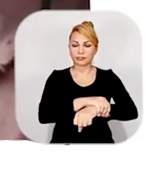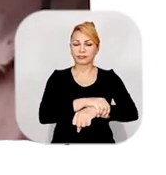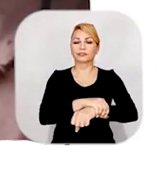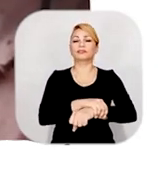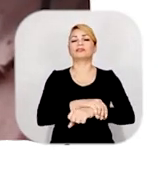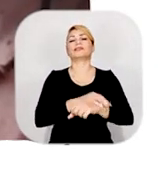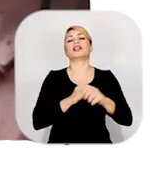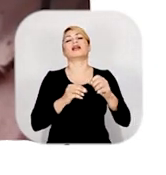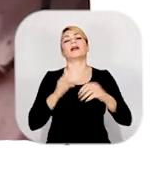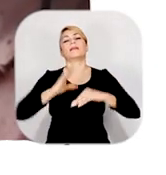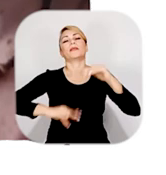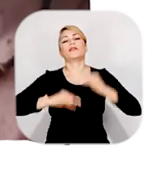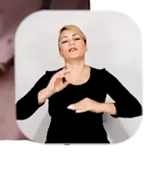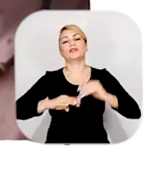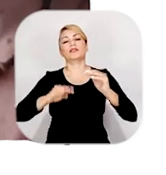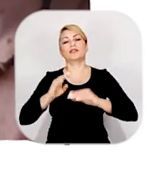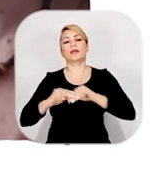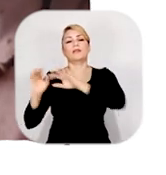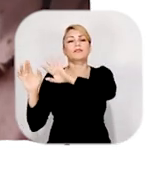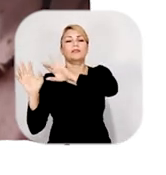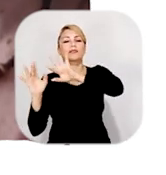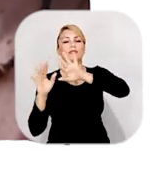logo levaram